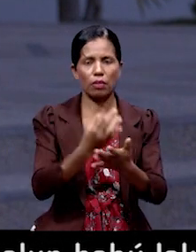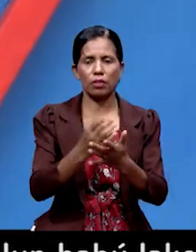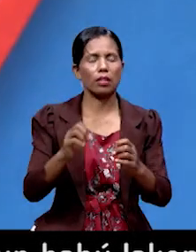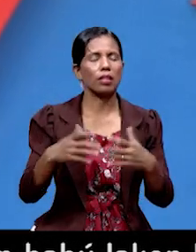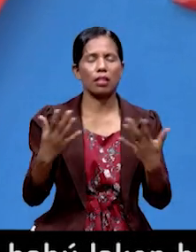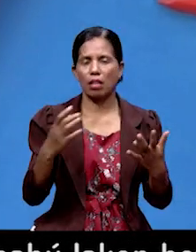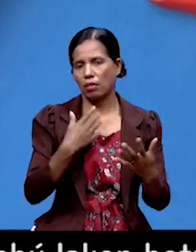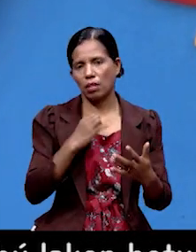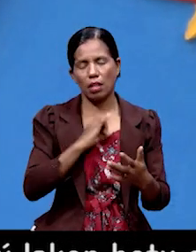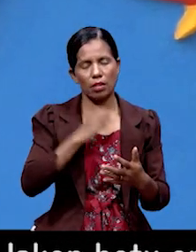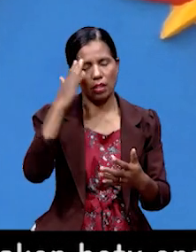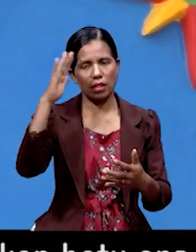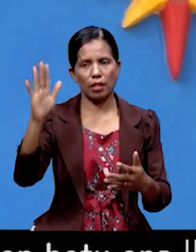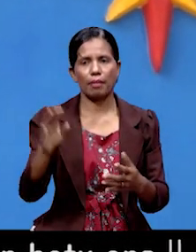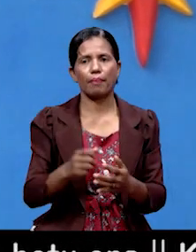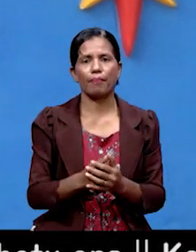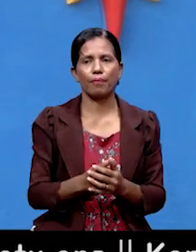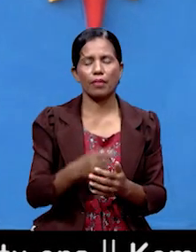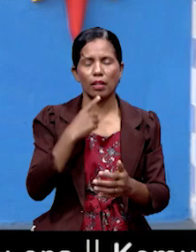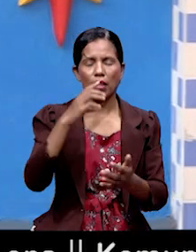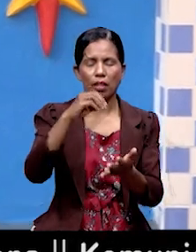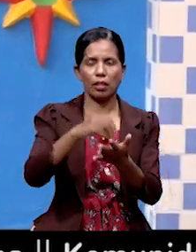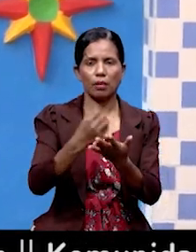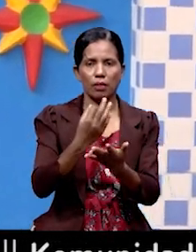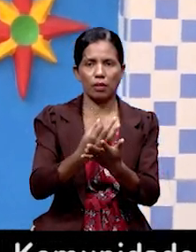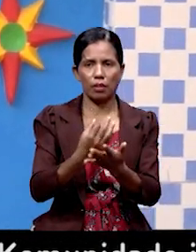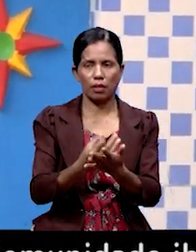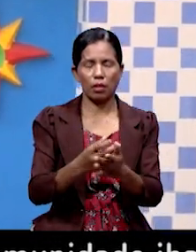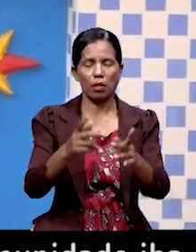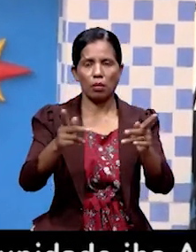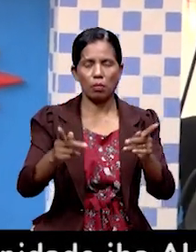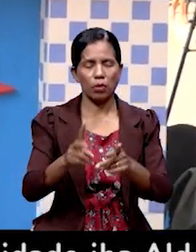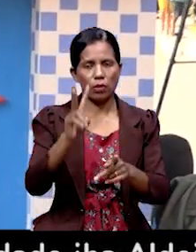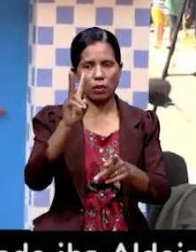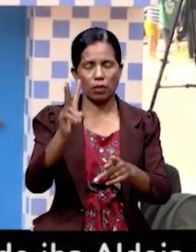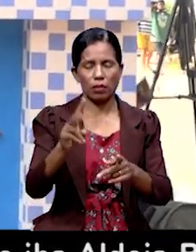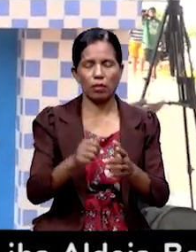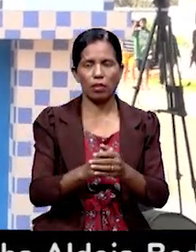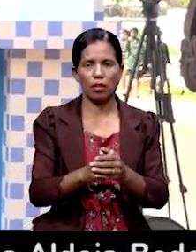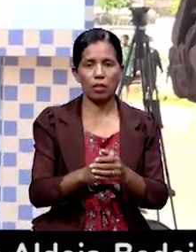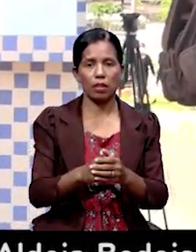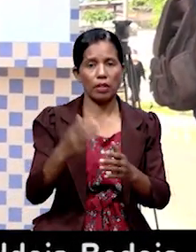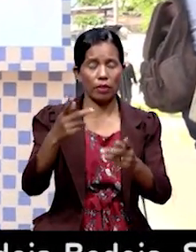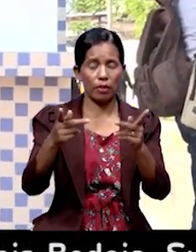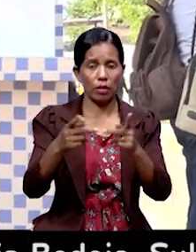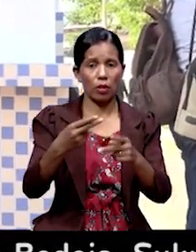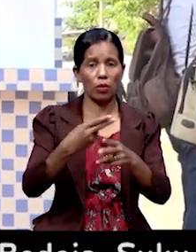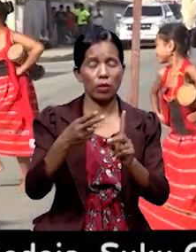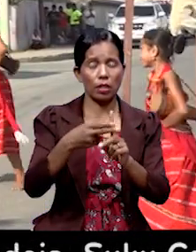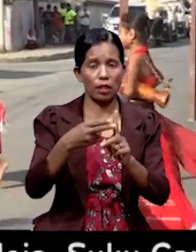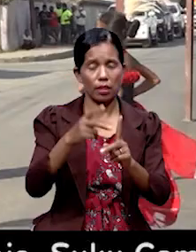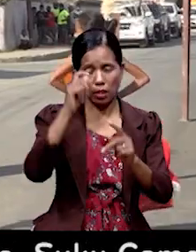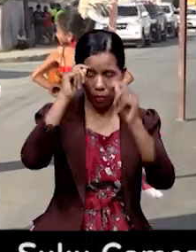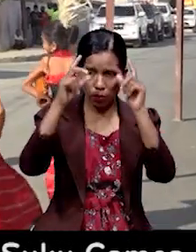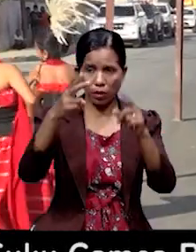tu Posto Polícia Trânsito Nen localiza em Bairro Pité, Posto Rua, Ex-Mercado Lama Posto Ida, Hotel Timor Oin Posto